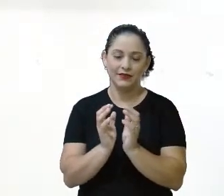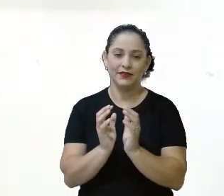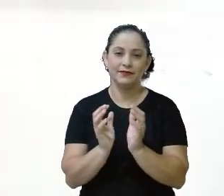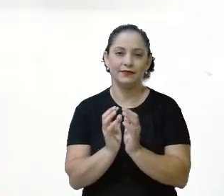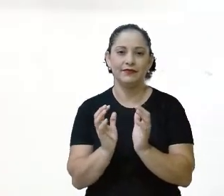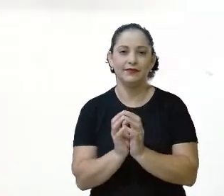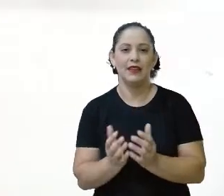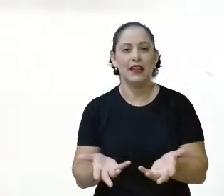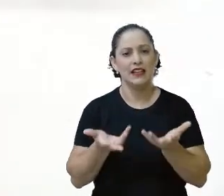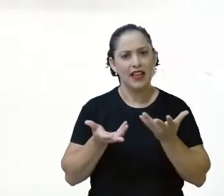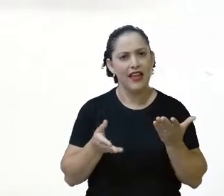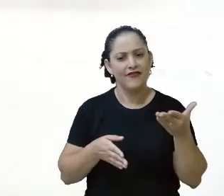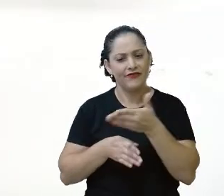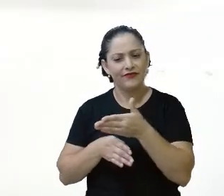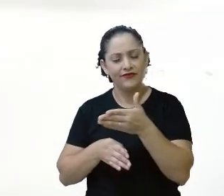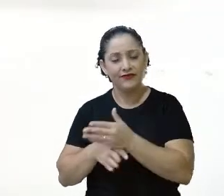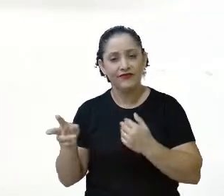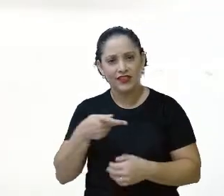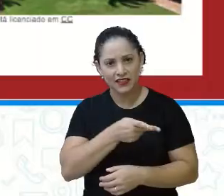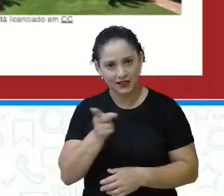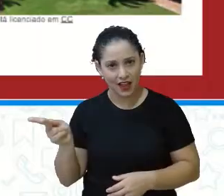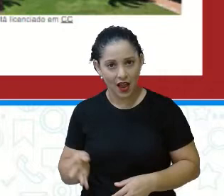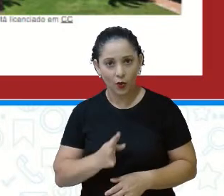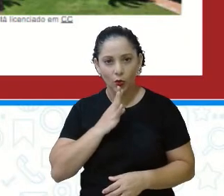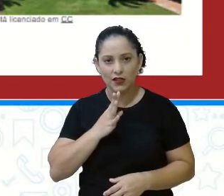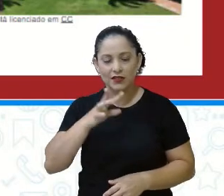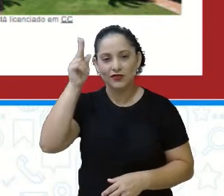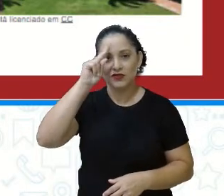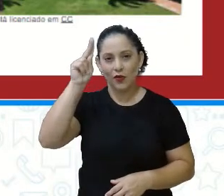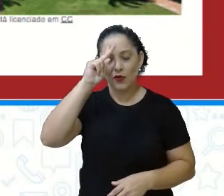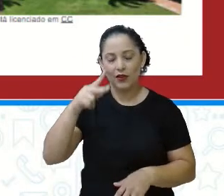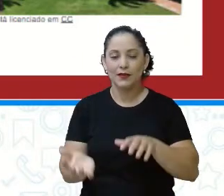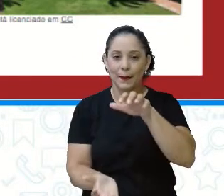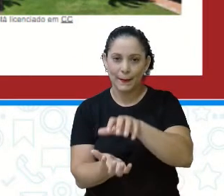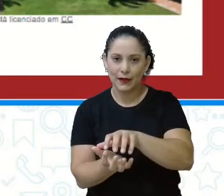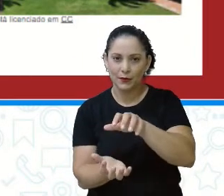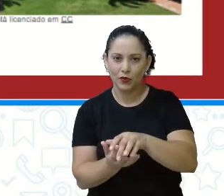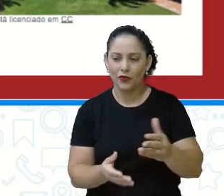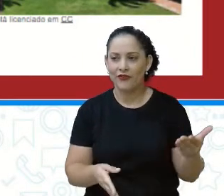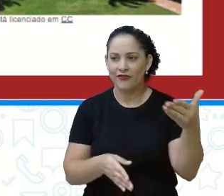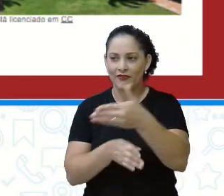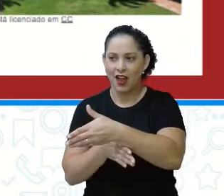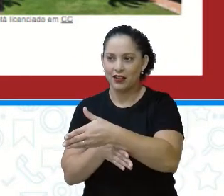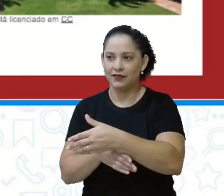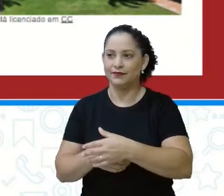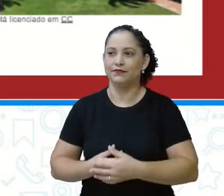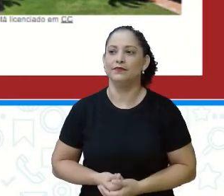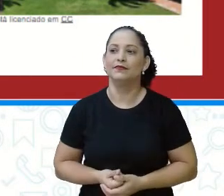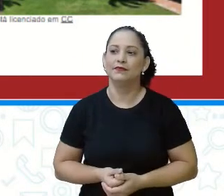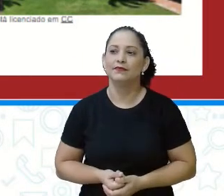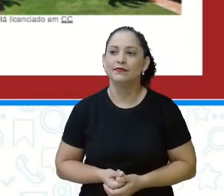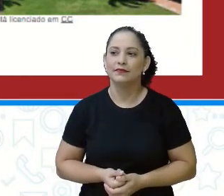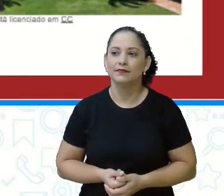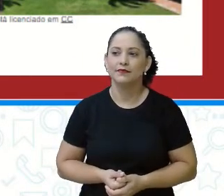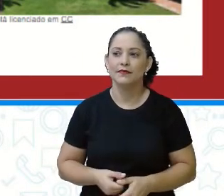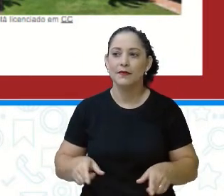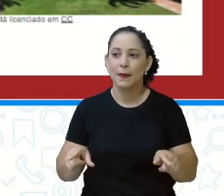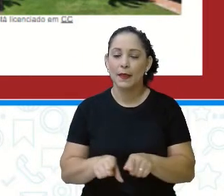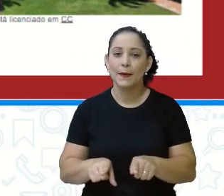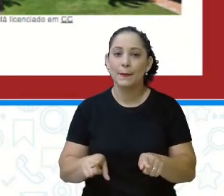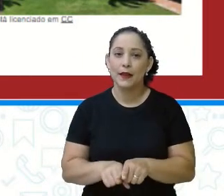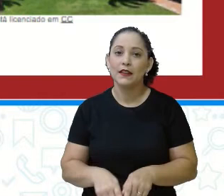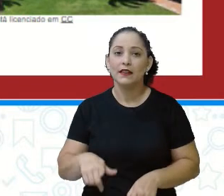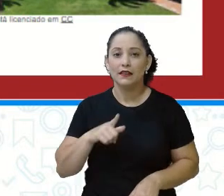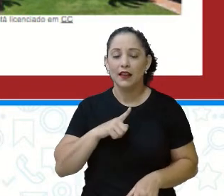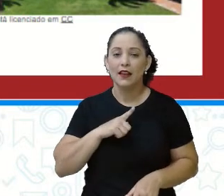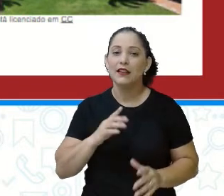visitar o museu, quer conhecer a história de Pernambuco, vai lá no Museu Cais do Sertão. Além disso, nós também temos, em Recife,